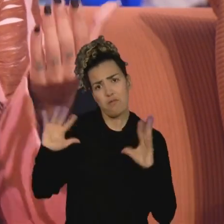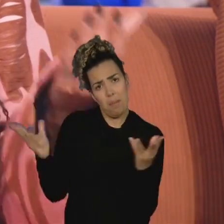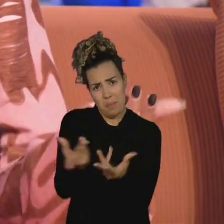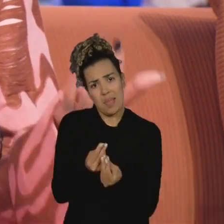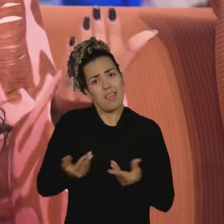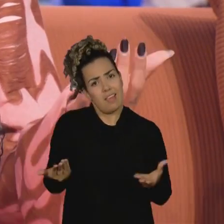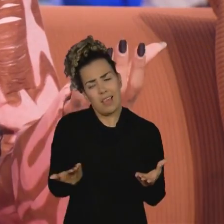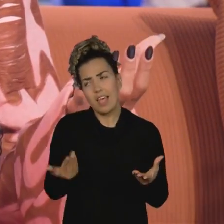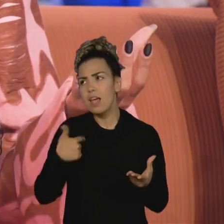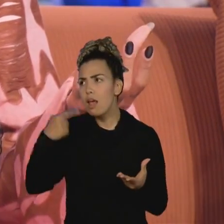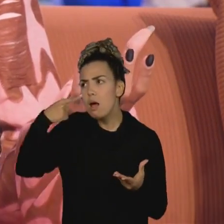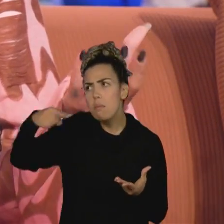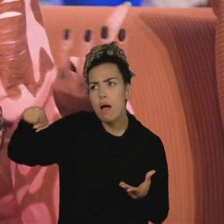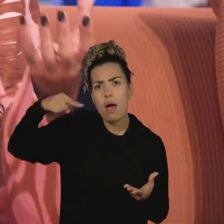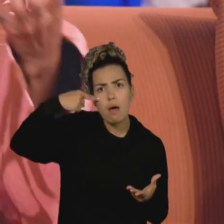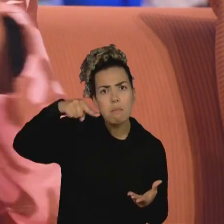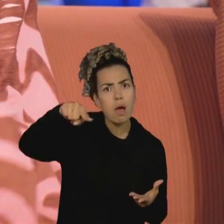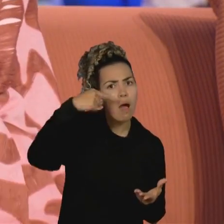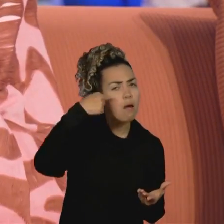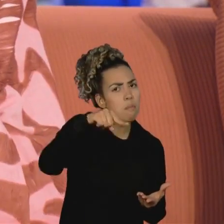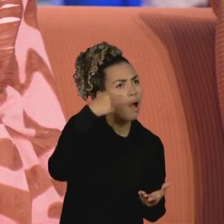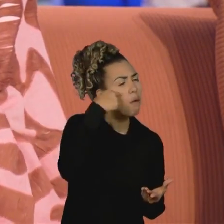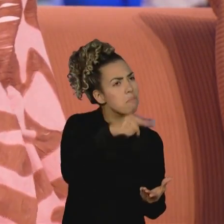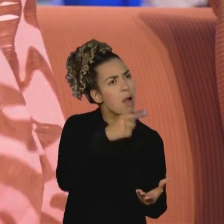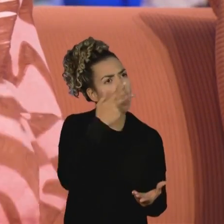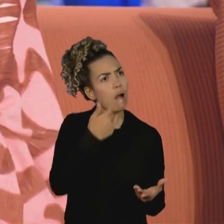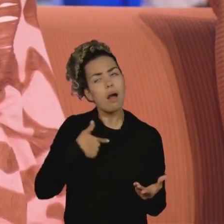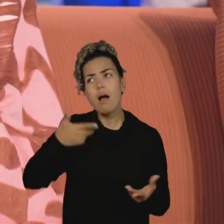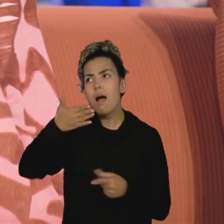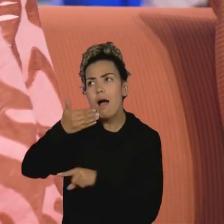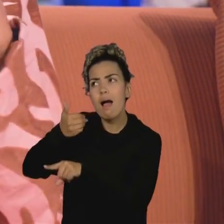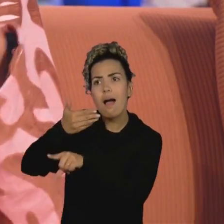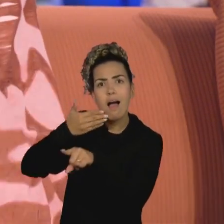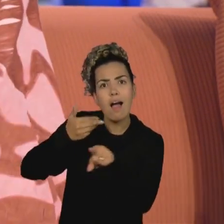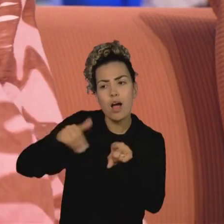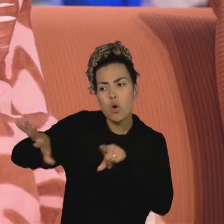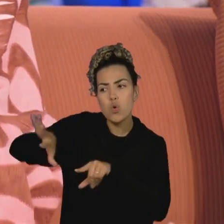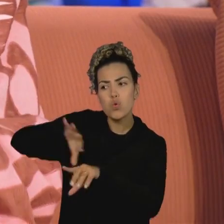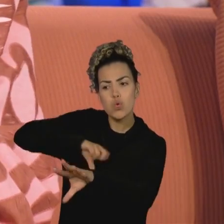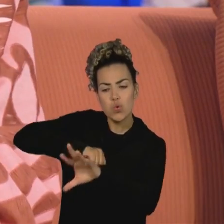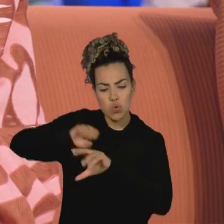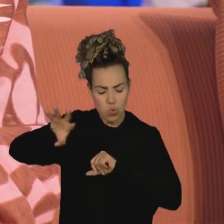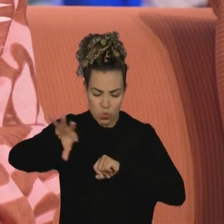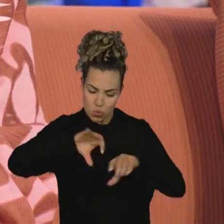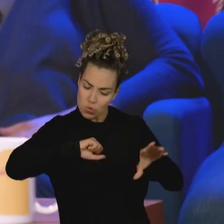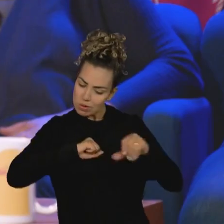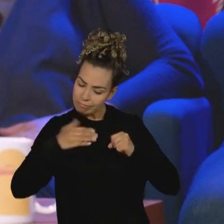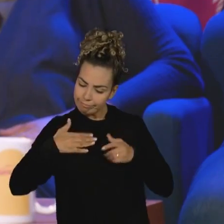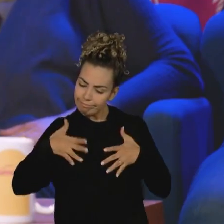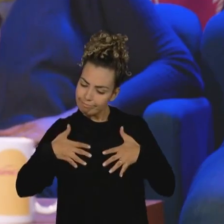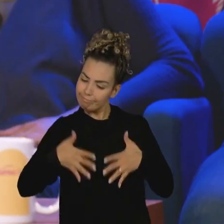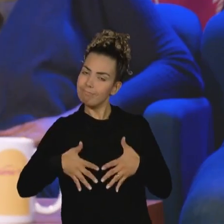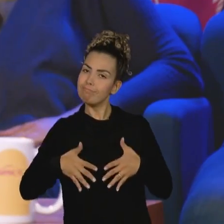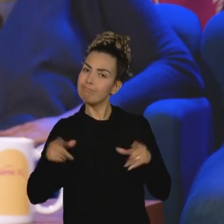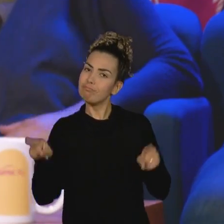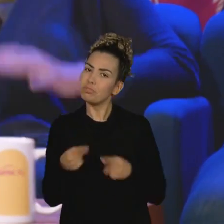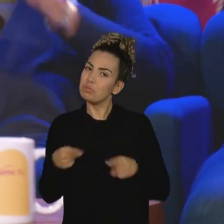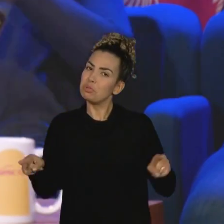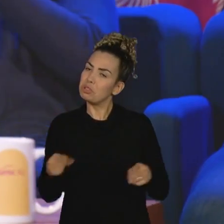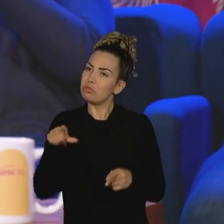eles meio que acrescentaram, né, ajudaram nesse meu gosto musical. E o